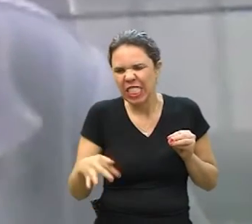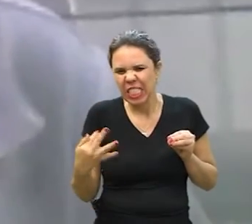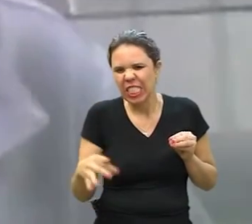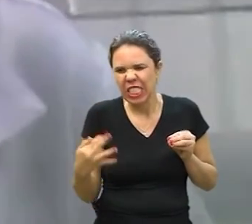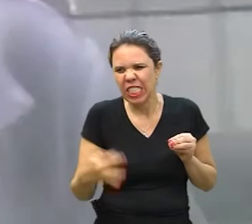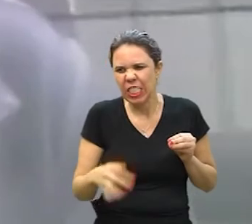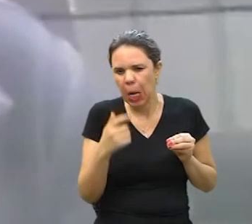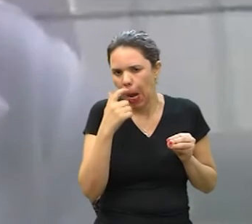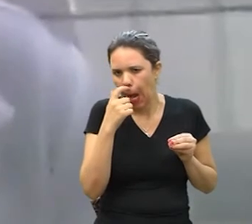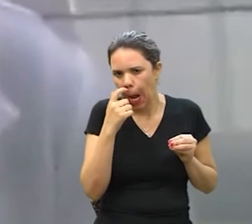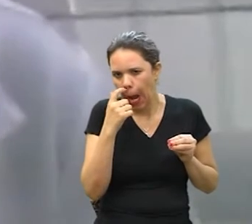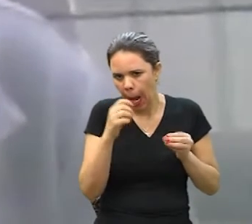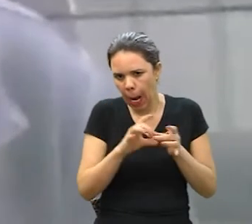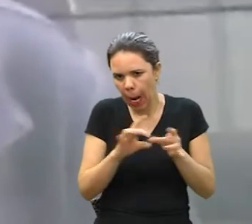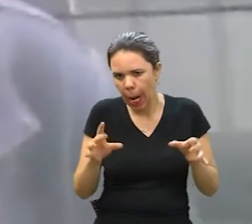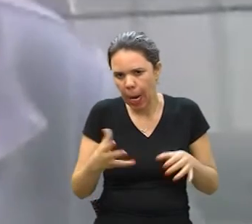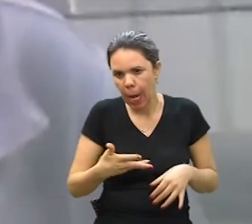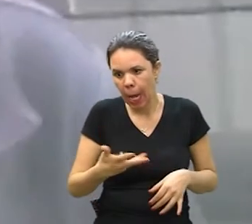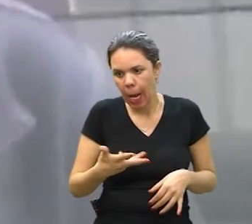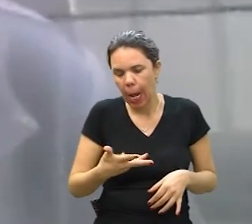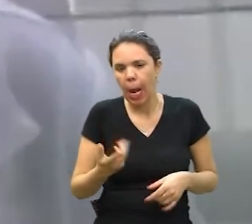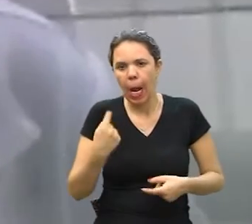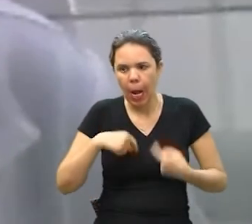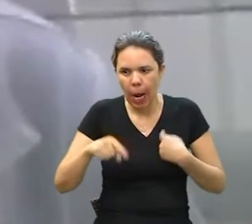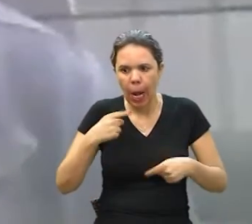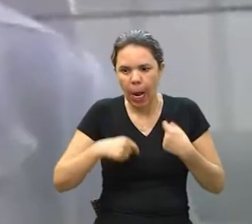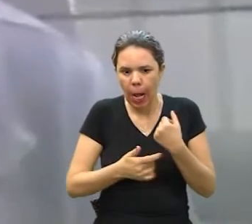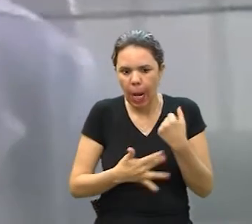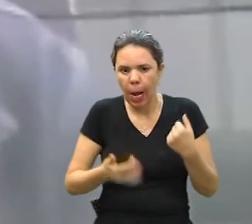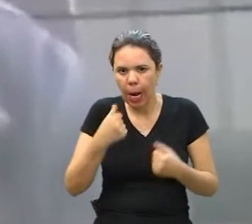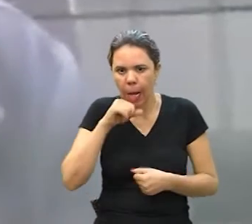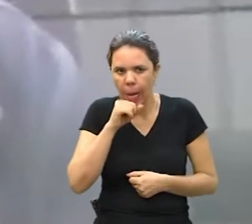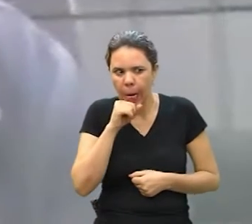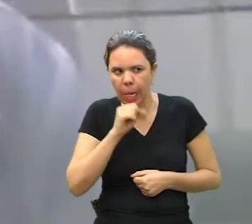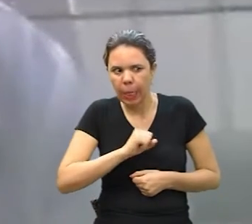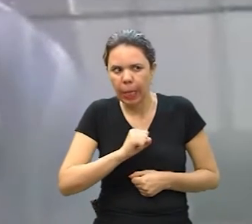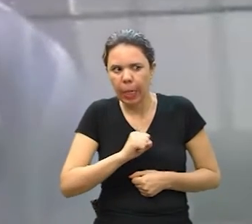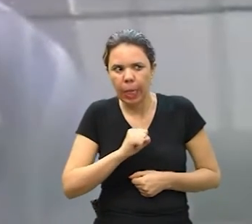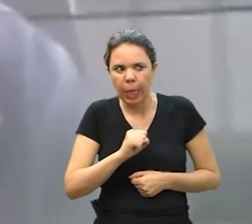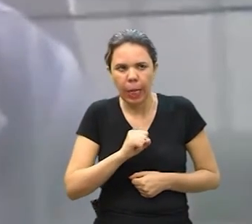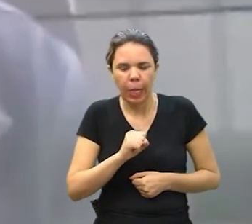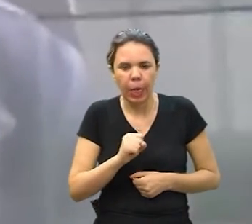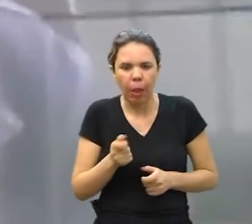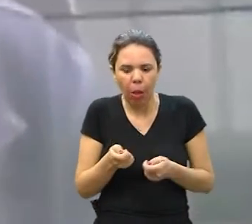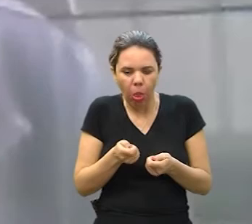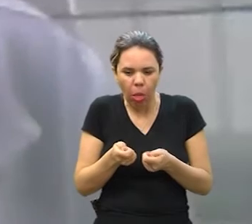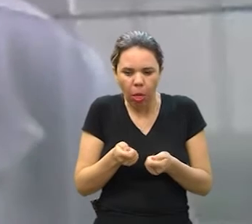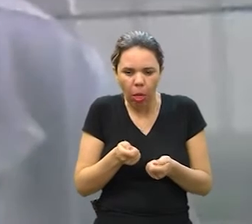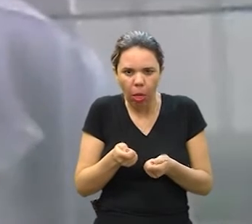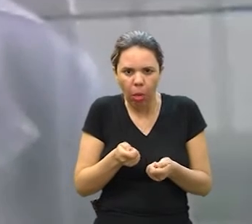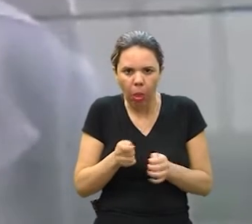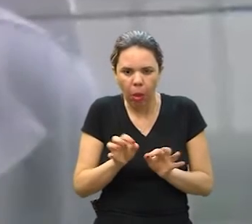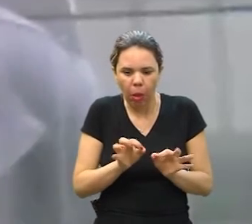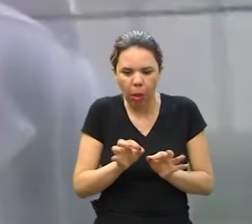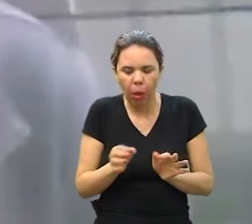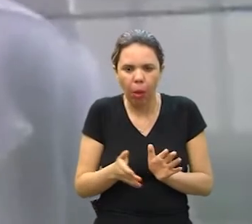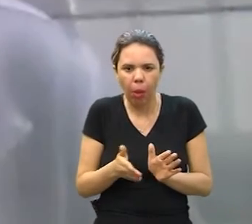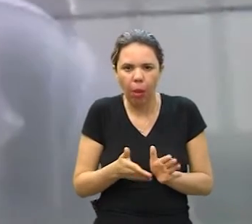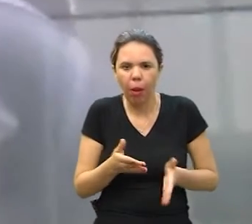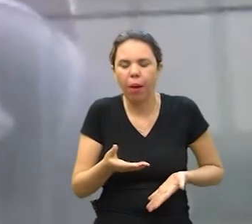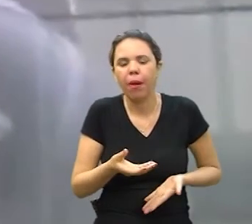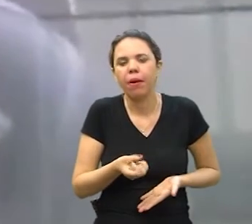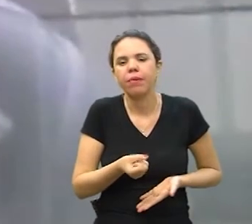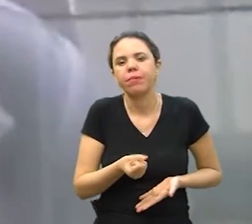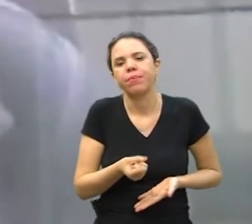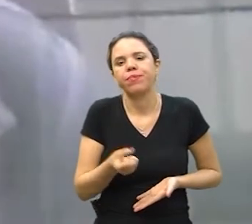muita dor e vai liberar adrenalina no sangue da mãe e vai inibir a descida